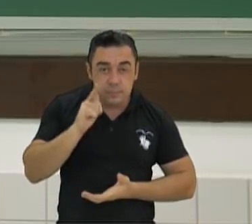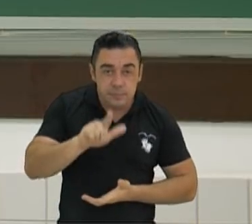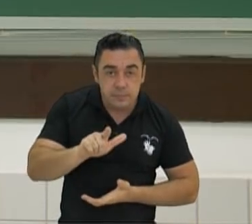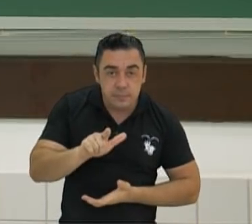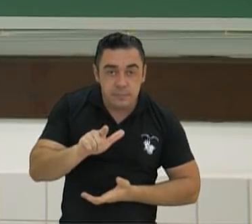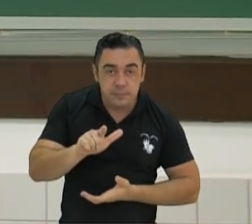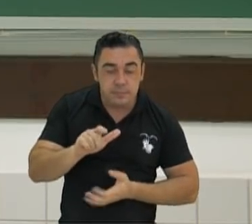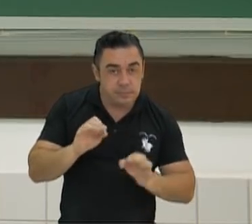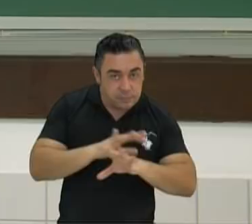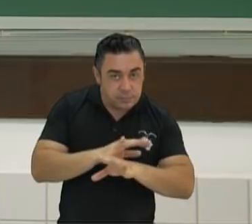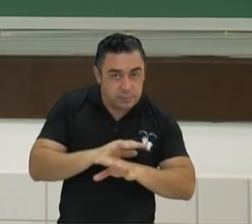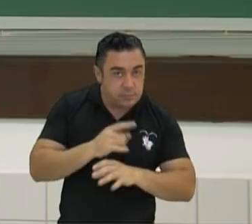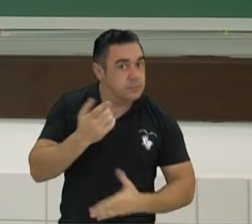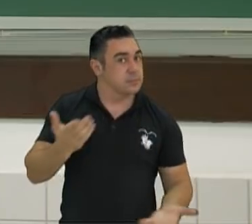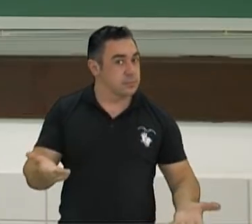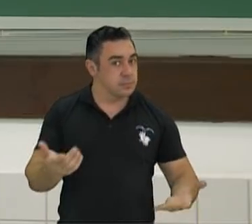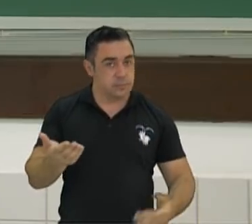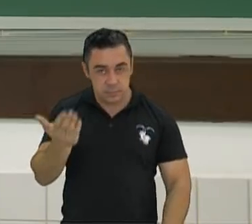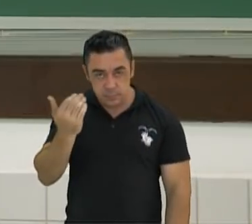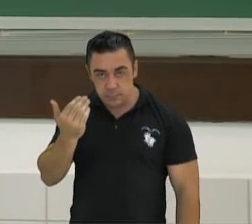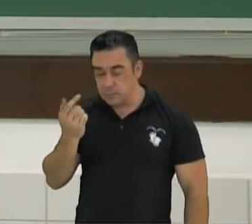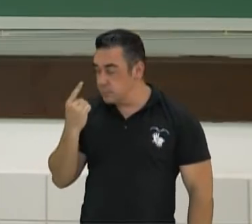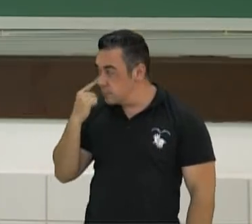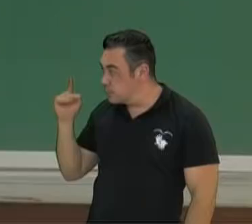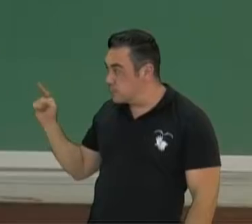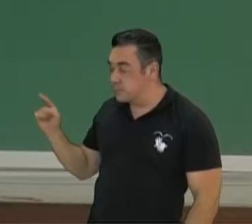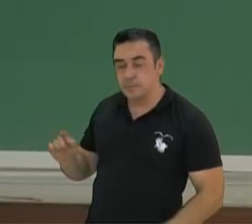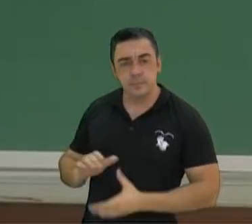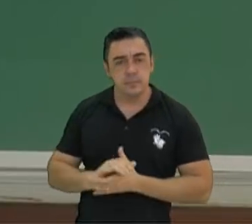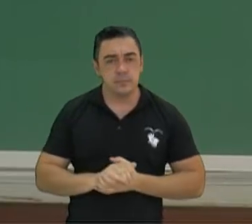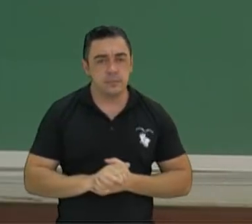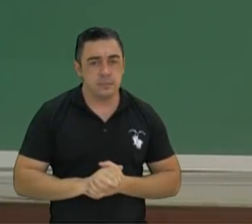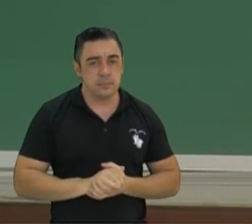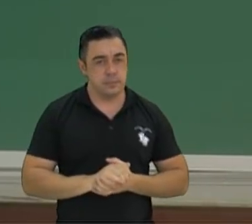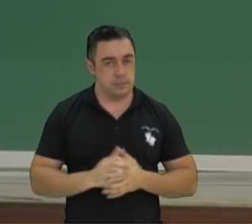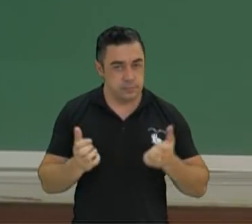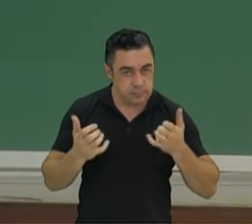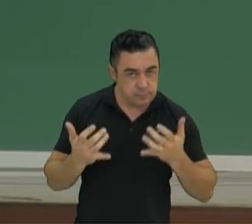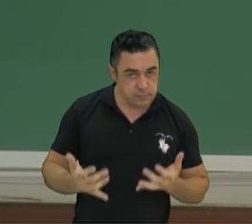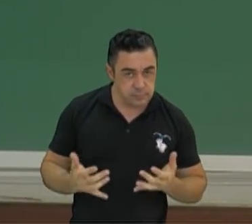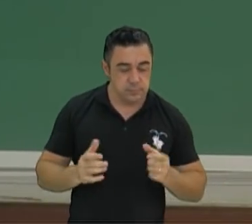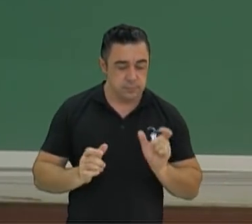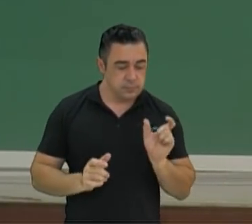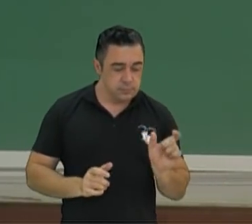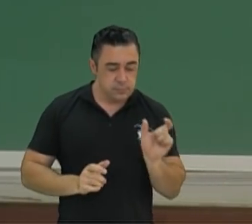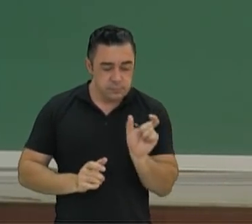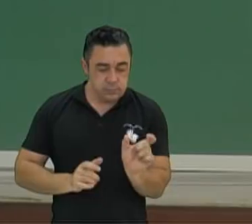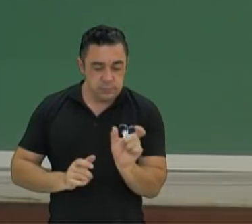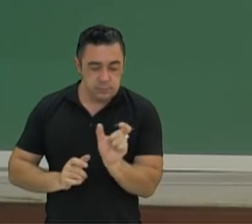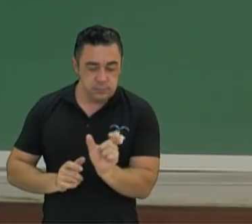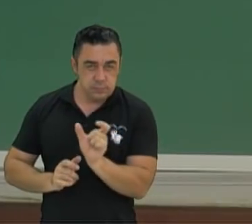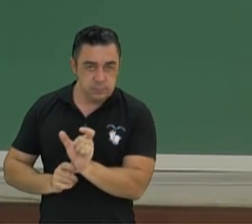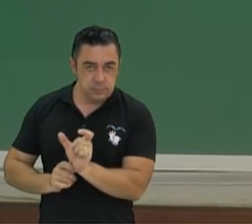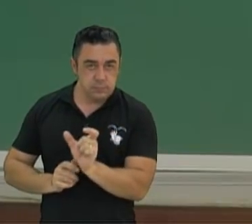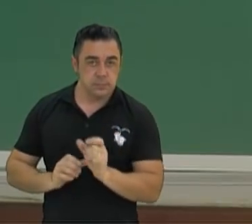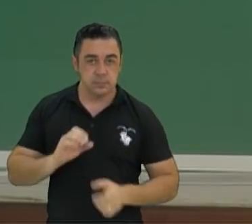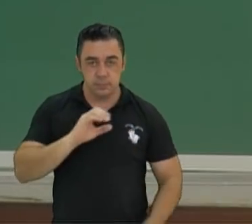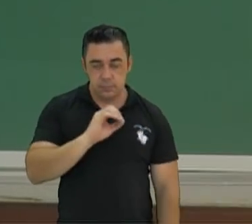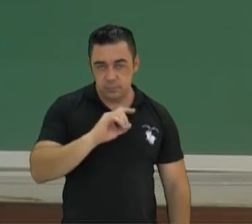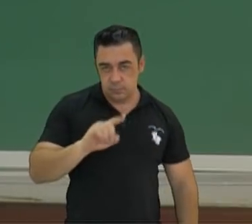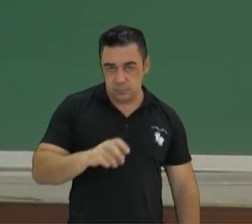Conseguiram? E aí? Olhem aqui para a prof então, ó. O que a gente falou? Que cada ladinho do bloco menor